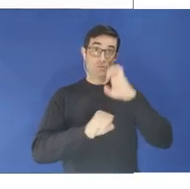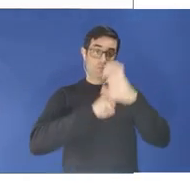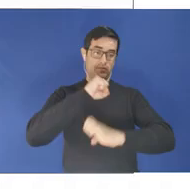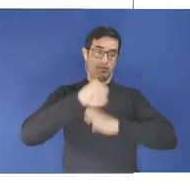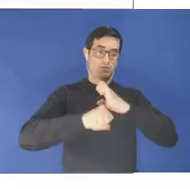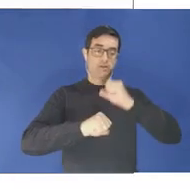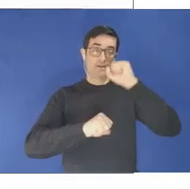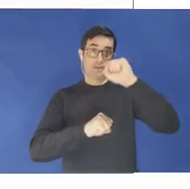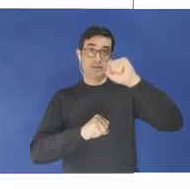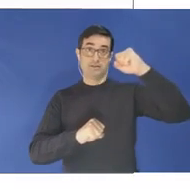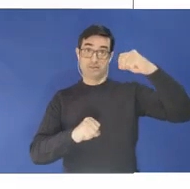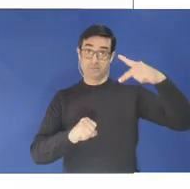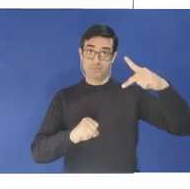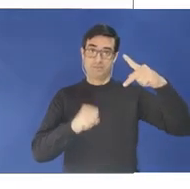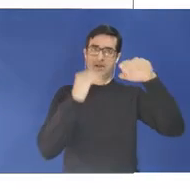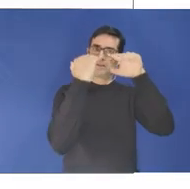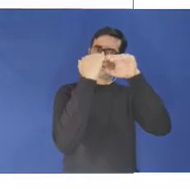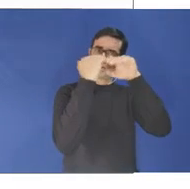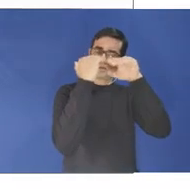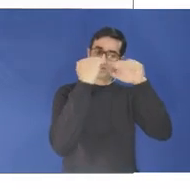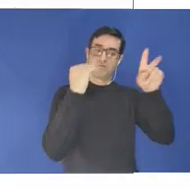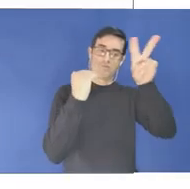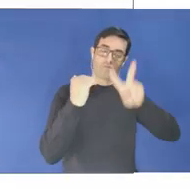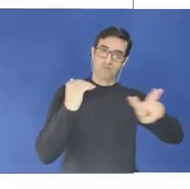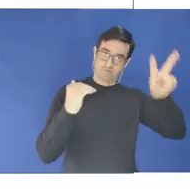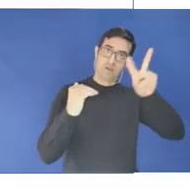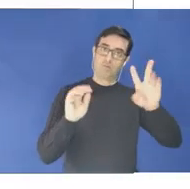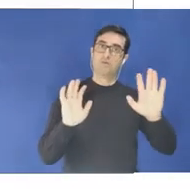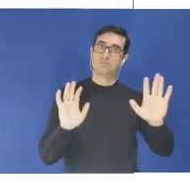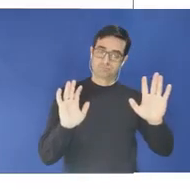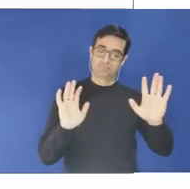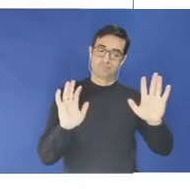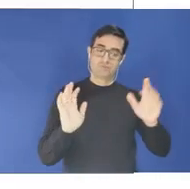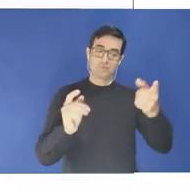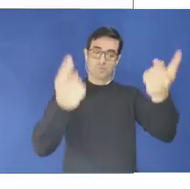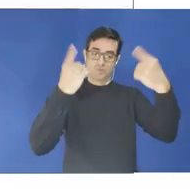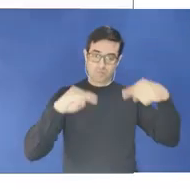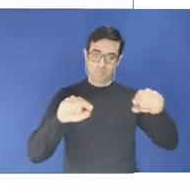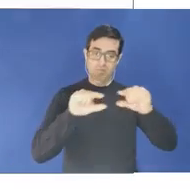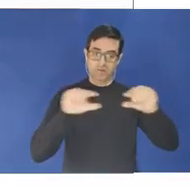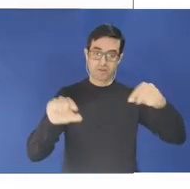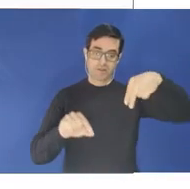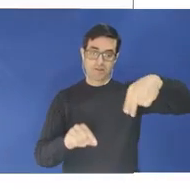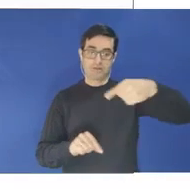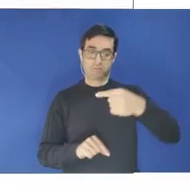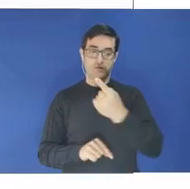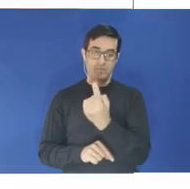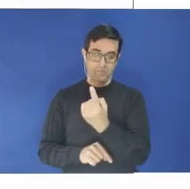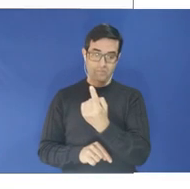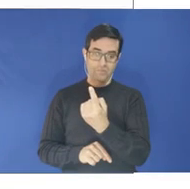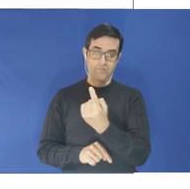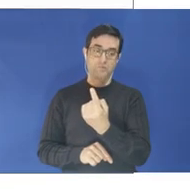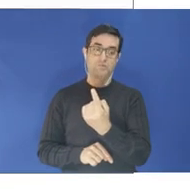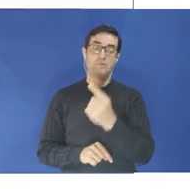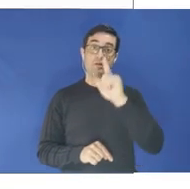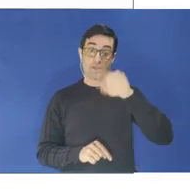os elétrons, no caso do S e P, estão no mesmo nível, eles vão ter um valor. No nível N-1,